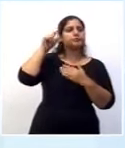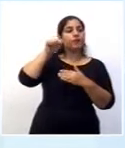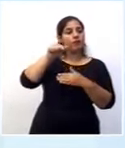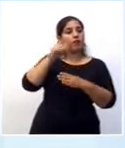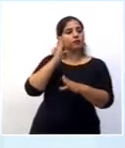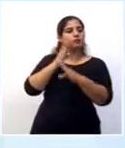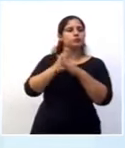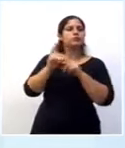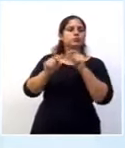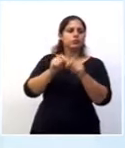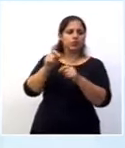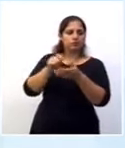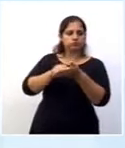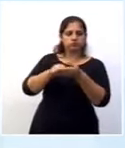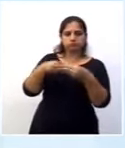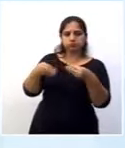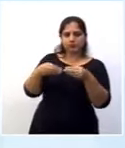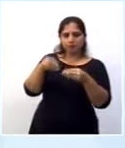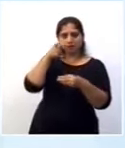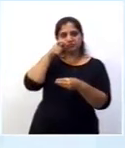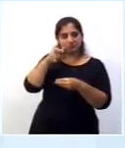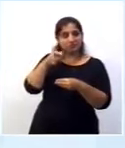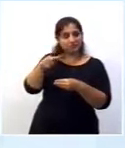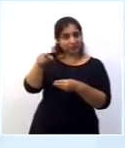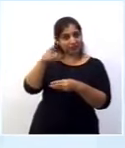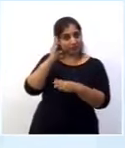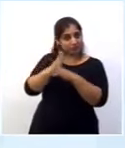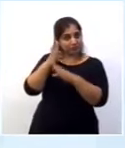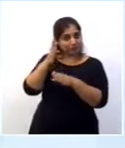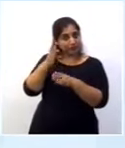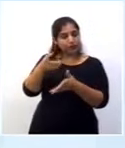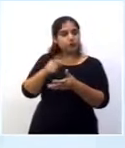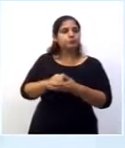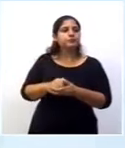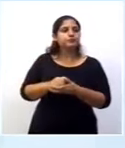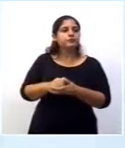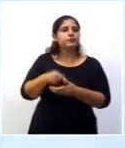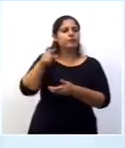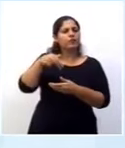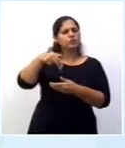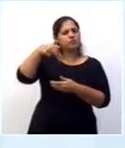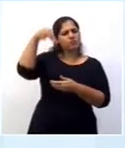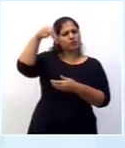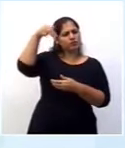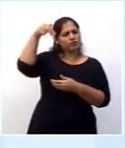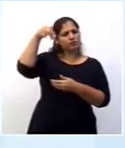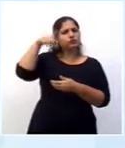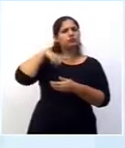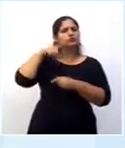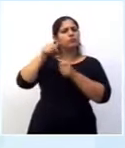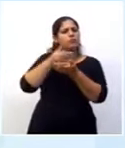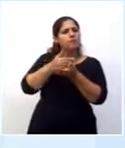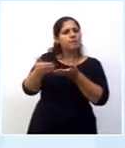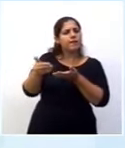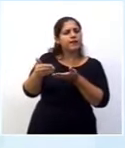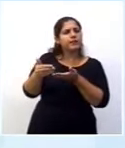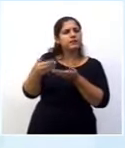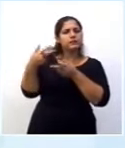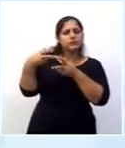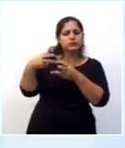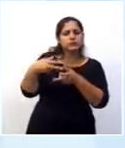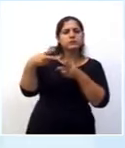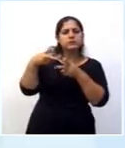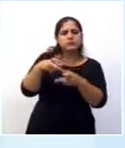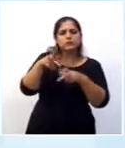o descobridor da borracha. Olha que interessante. E no extremo norte do Brasil, iniciou aí o extrativismo